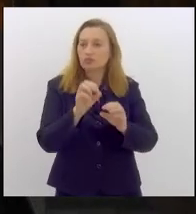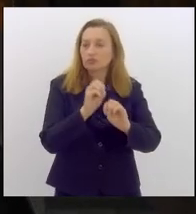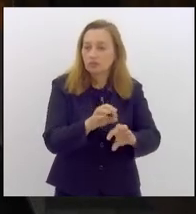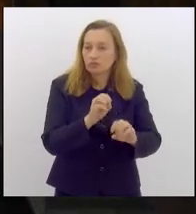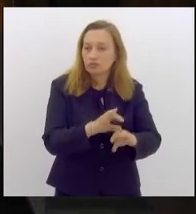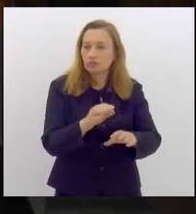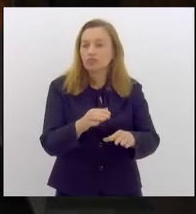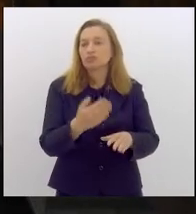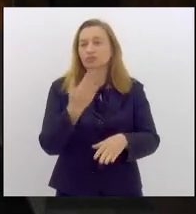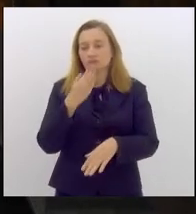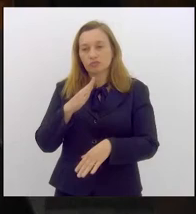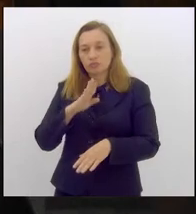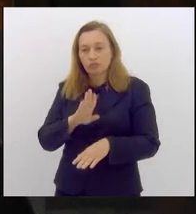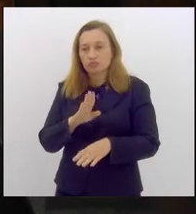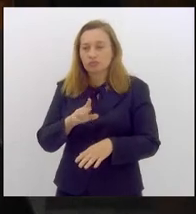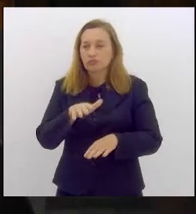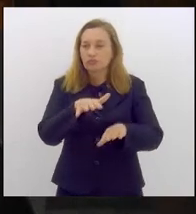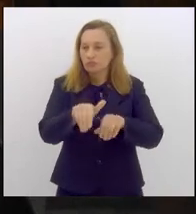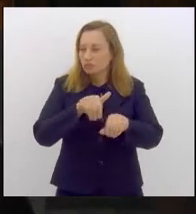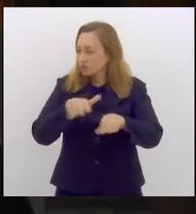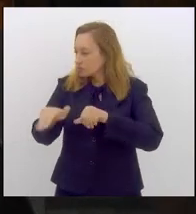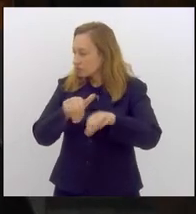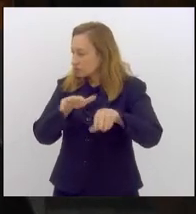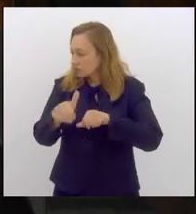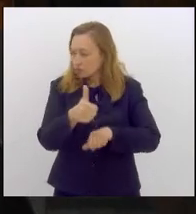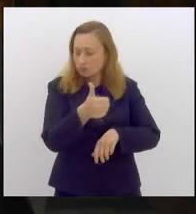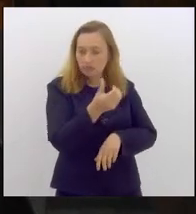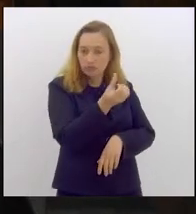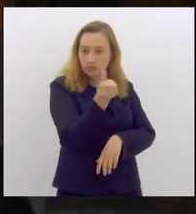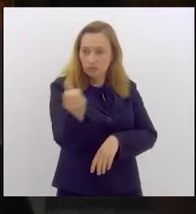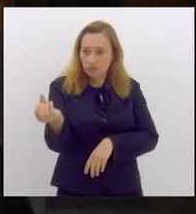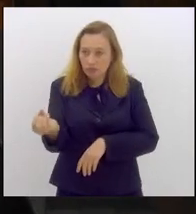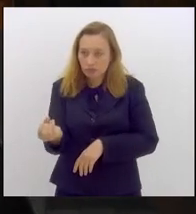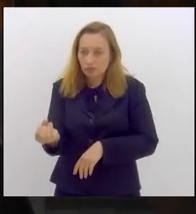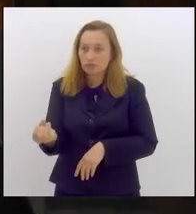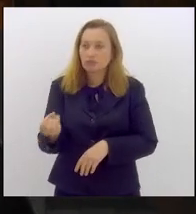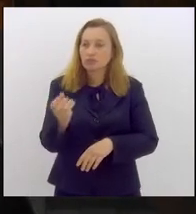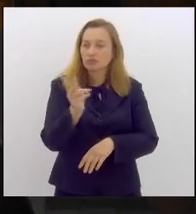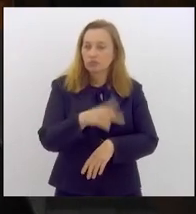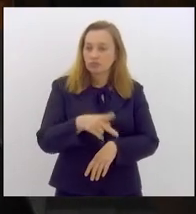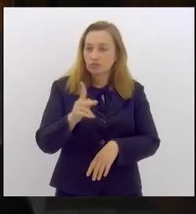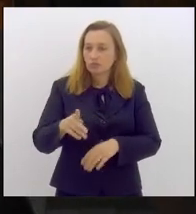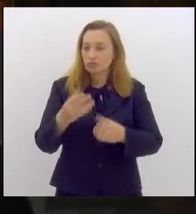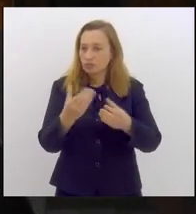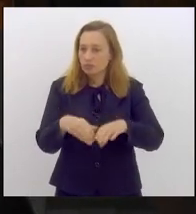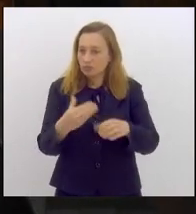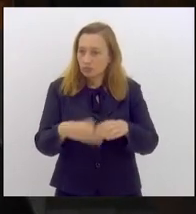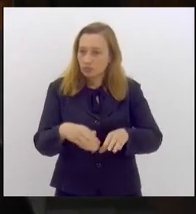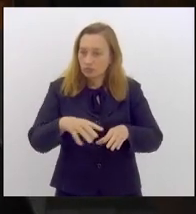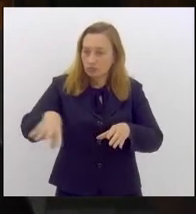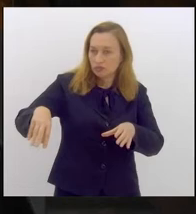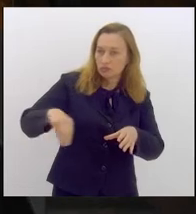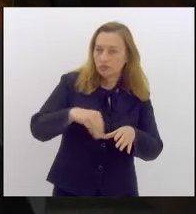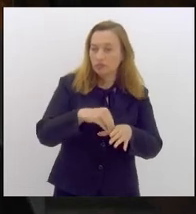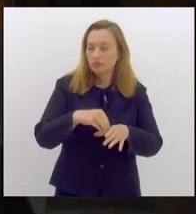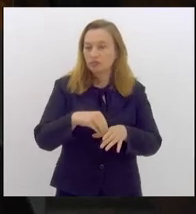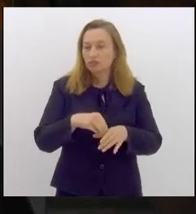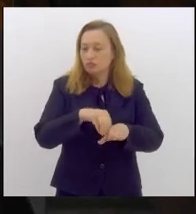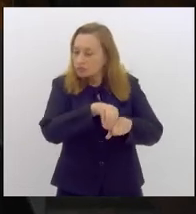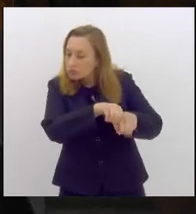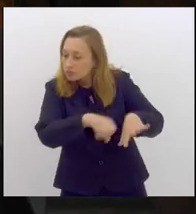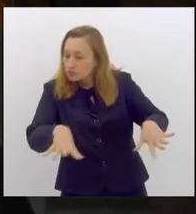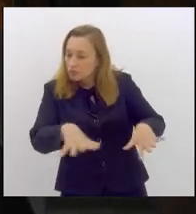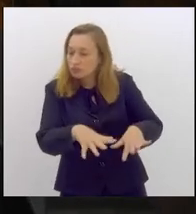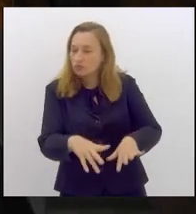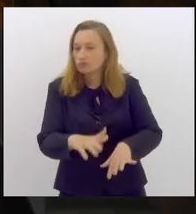a convocar 600 professores concursados e a dar início ao processo de migração para levar a ampliação da